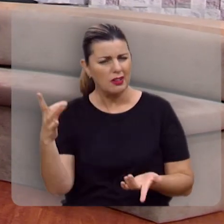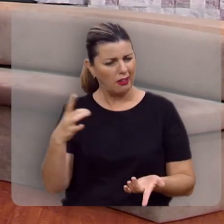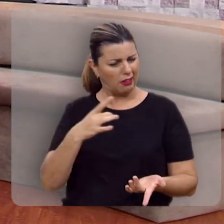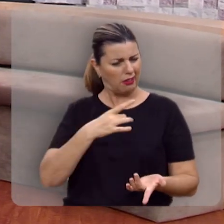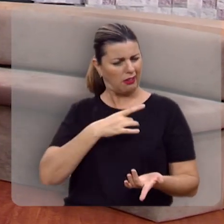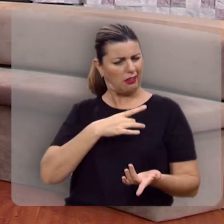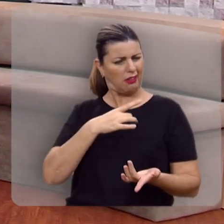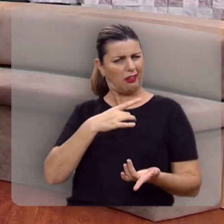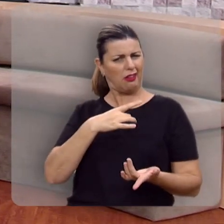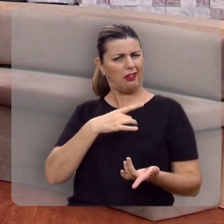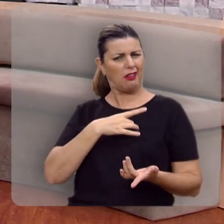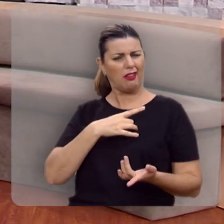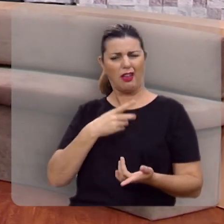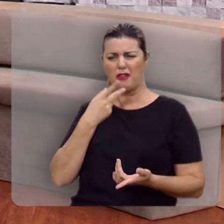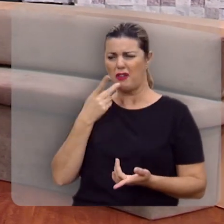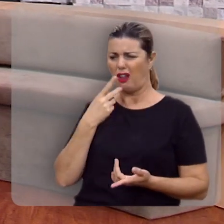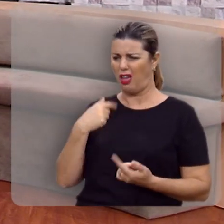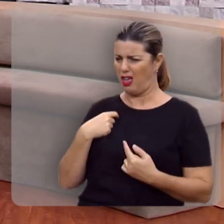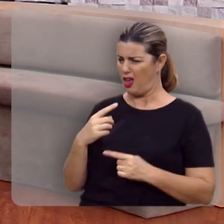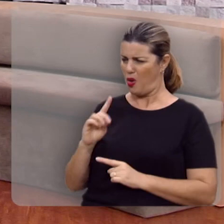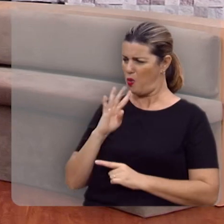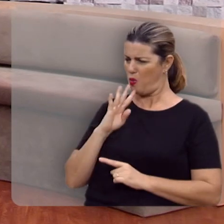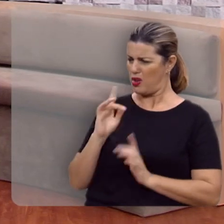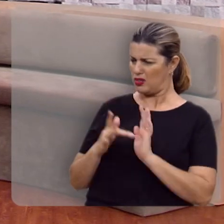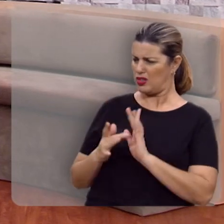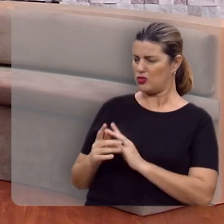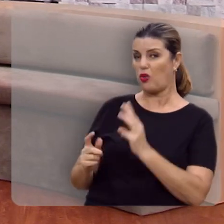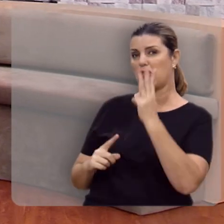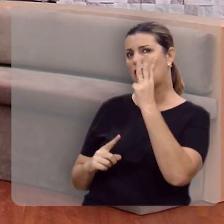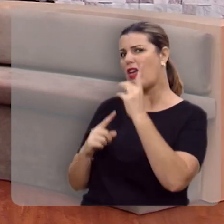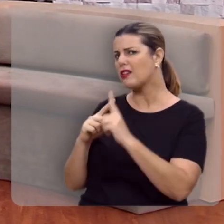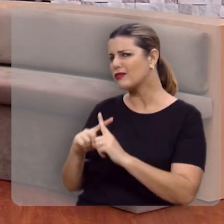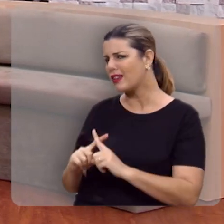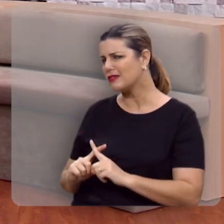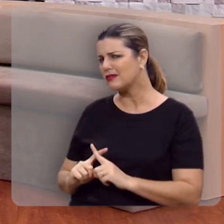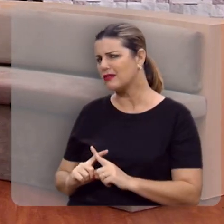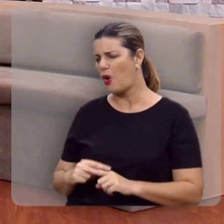covardemente, negar a Jesus 3 vezes.